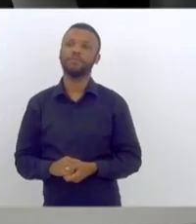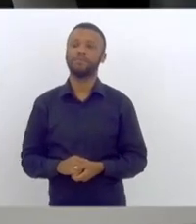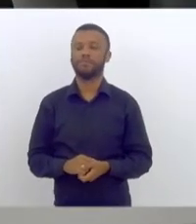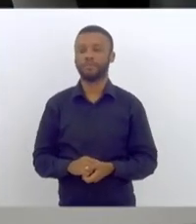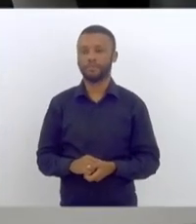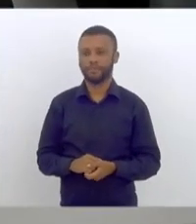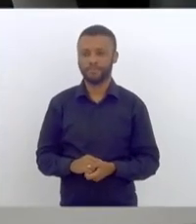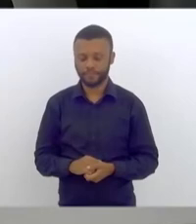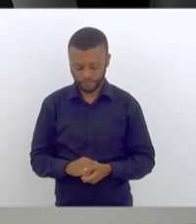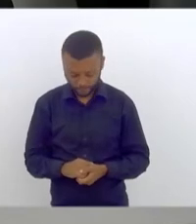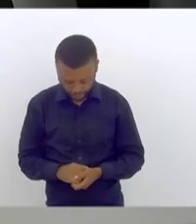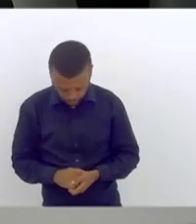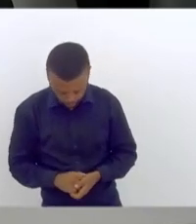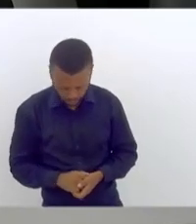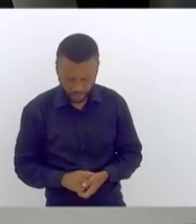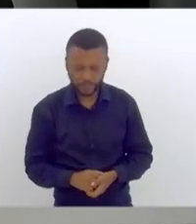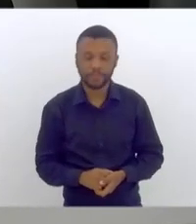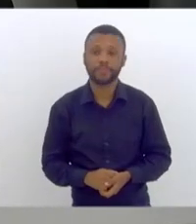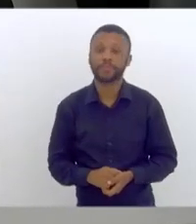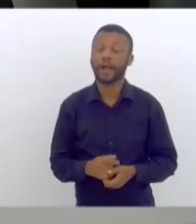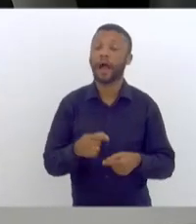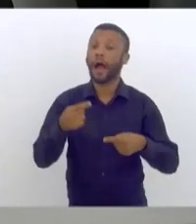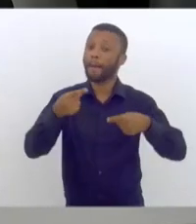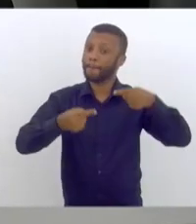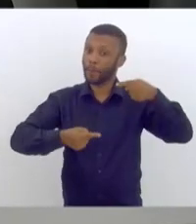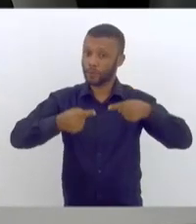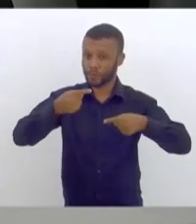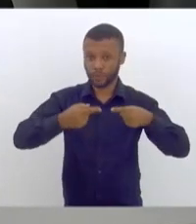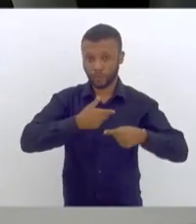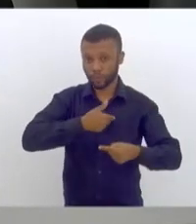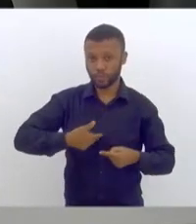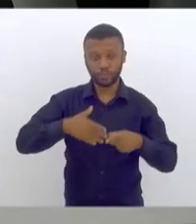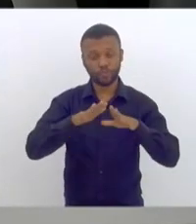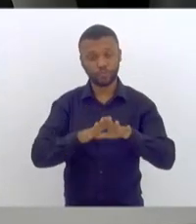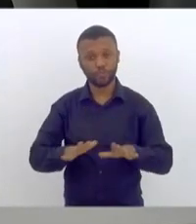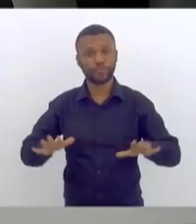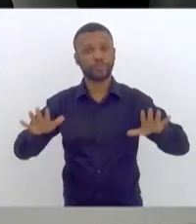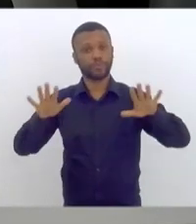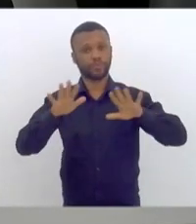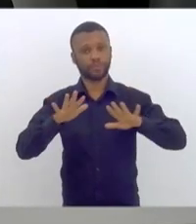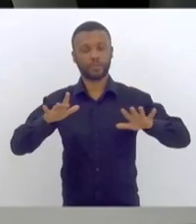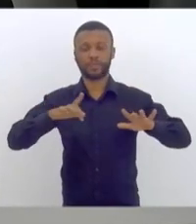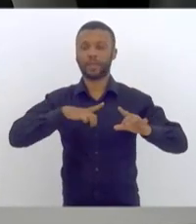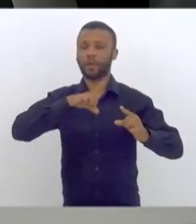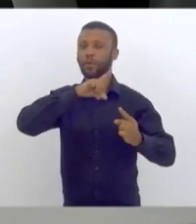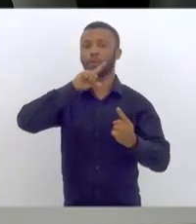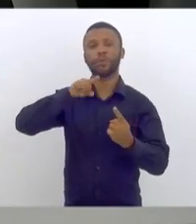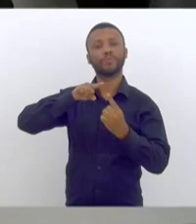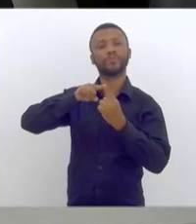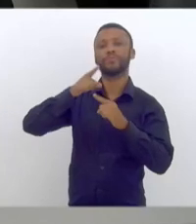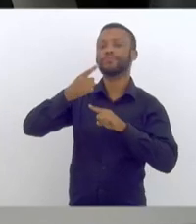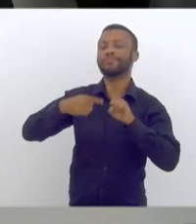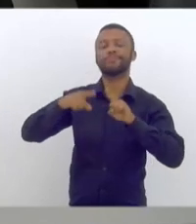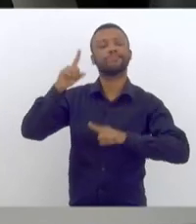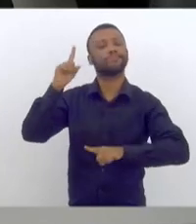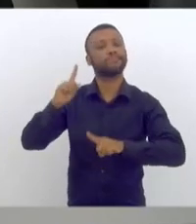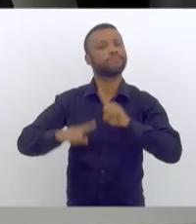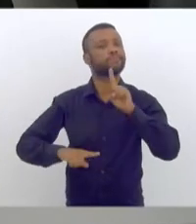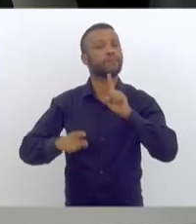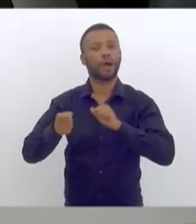explicar de outra maneira é que a política pública como um todo ela ela é objetiva o desenvolvimento